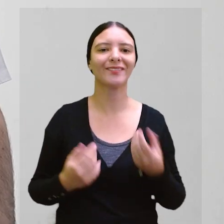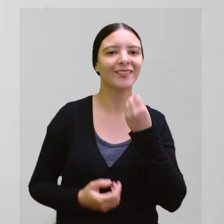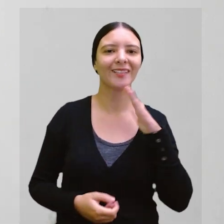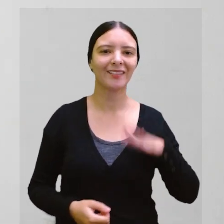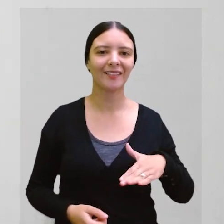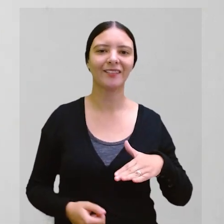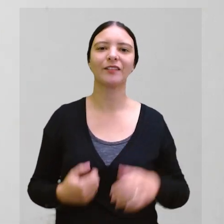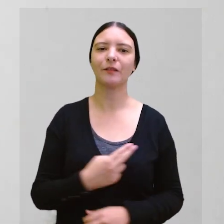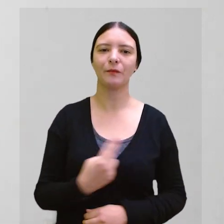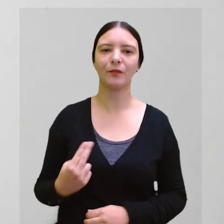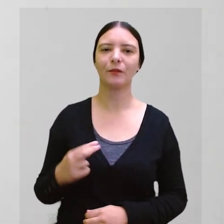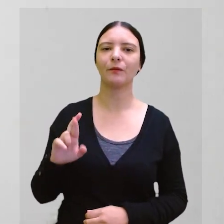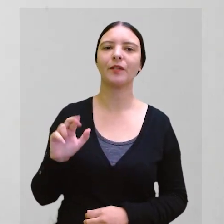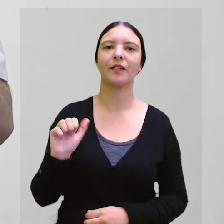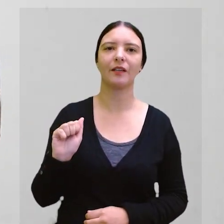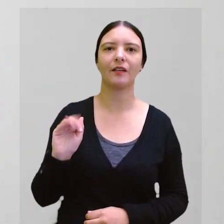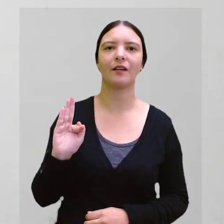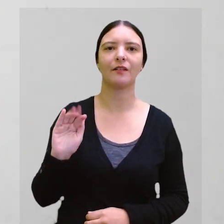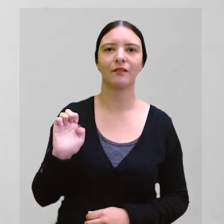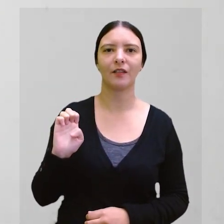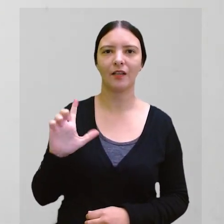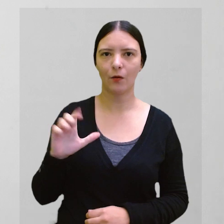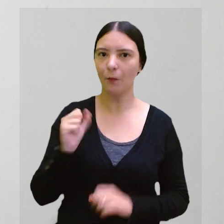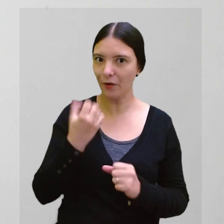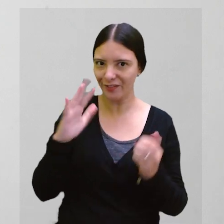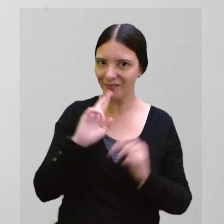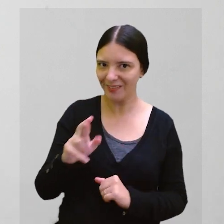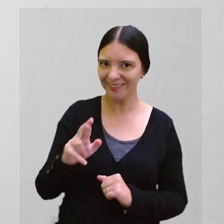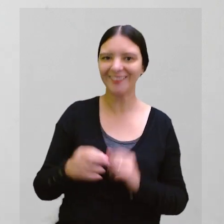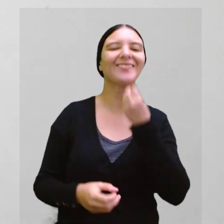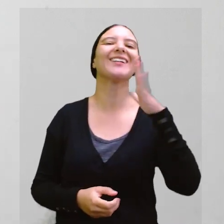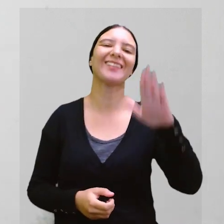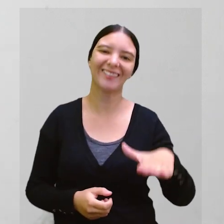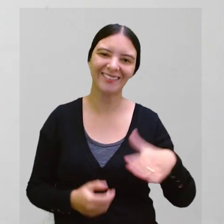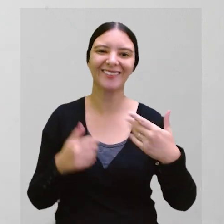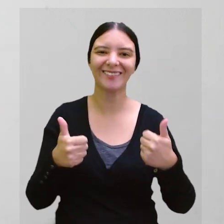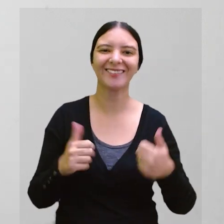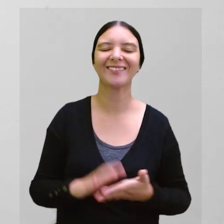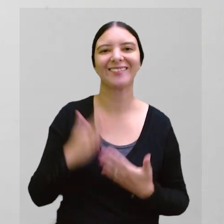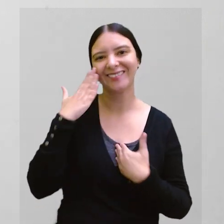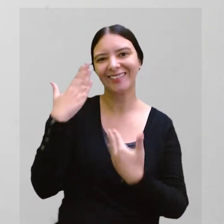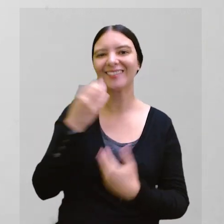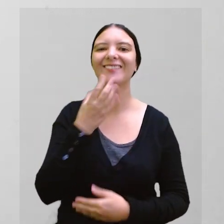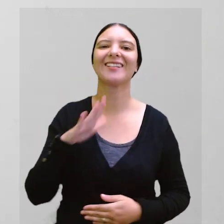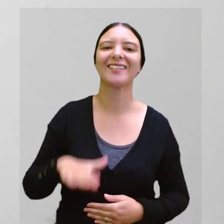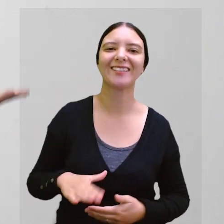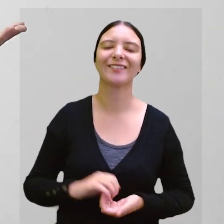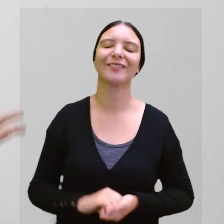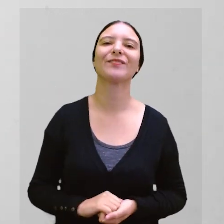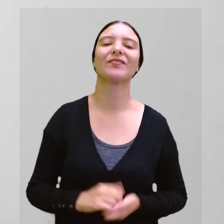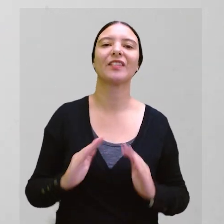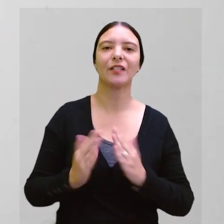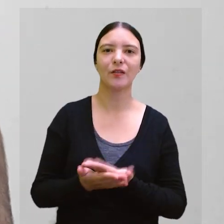Boa tarde, meu nome é Rafael. Pode falar boa tarde, ó, todo mundo? Aê. Tá bom, obrigado, boa tarde. A